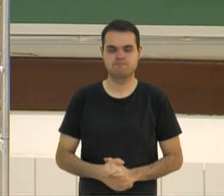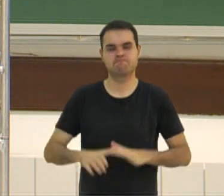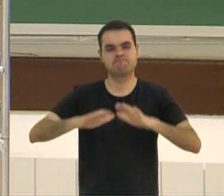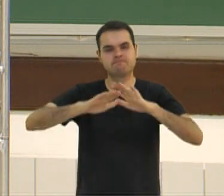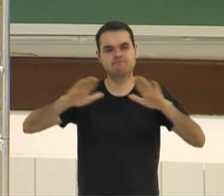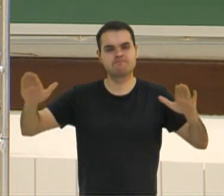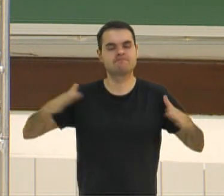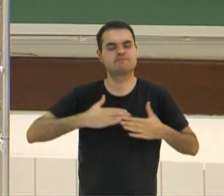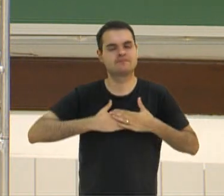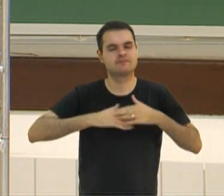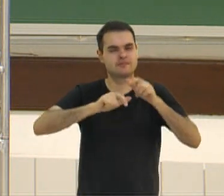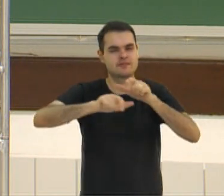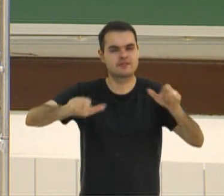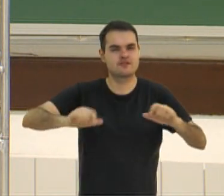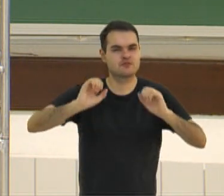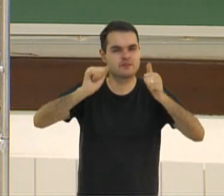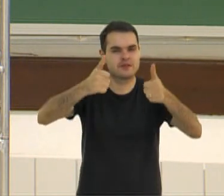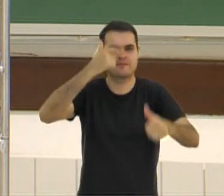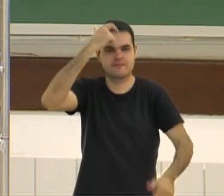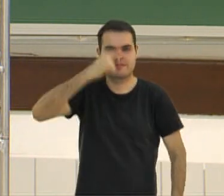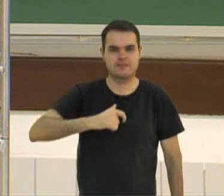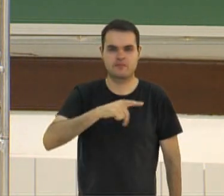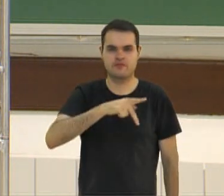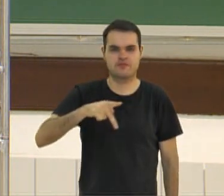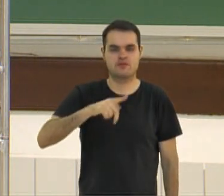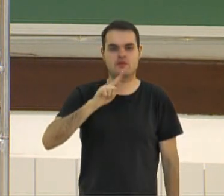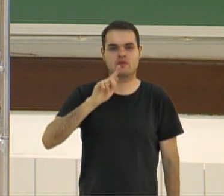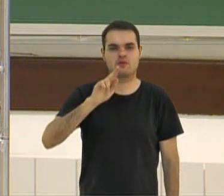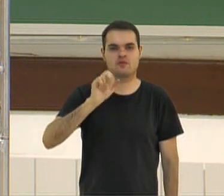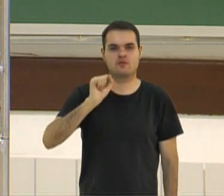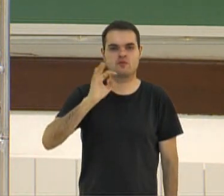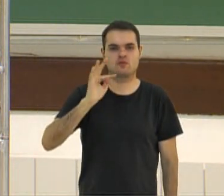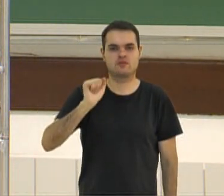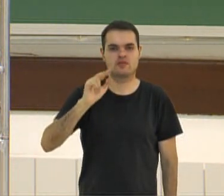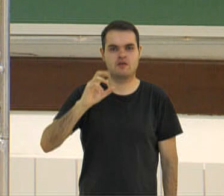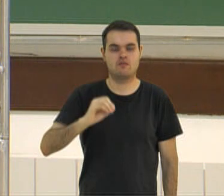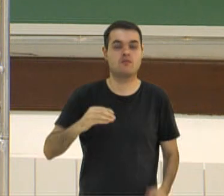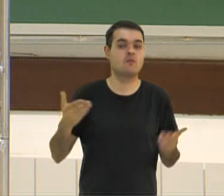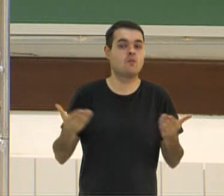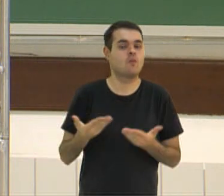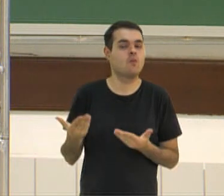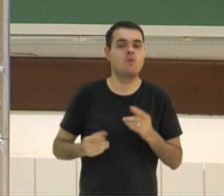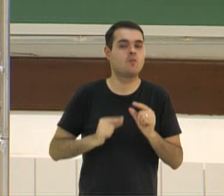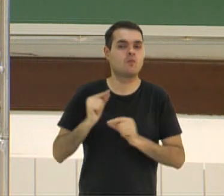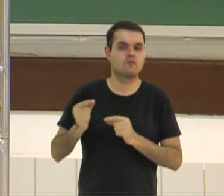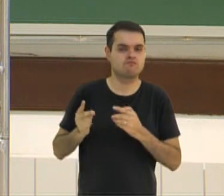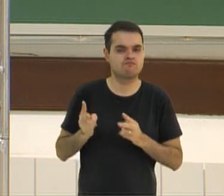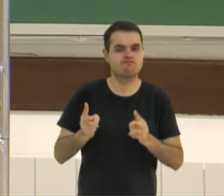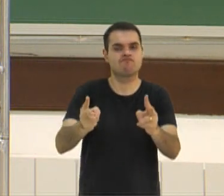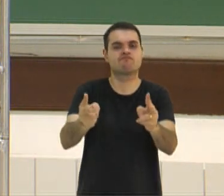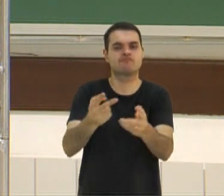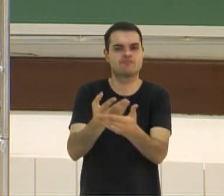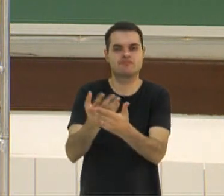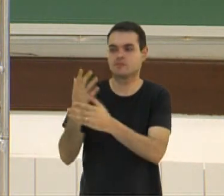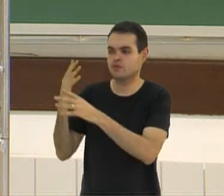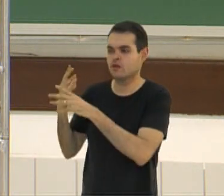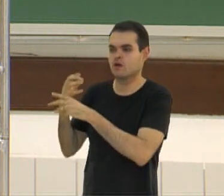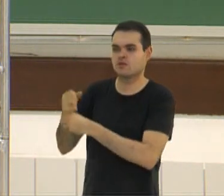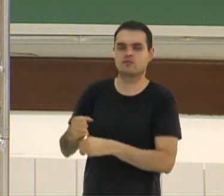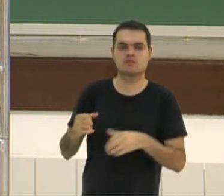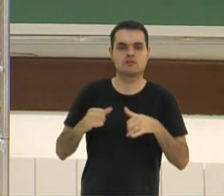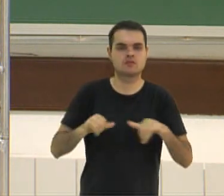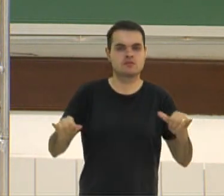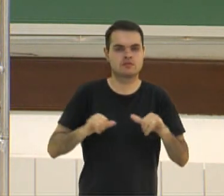Olá, meus queridos, tudo bem com vocês? Quem está falando aqui é o professor Gustavo Muraski e hoje nós vamos dar continuidade à nossa retomada